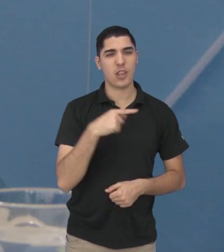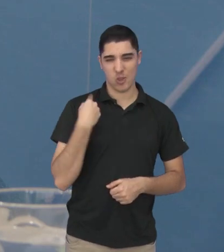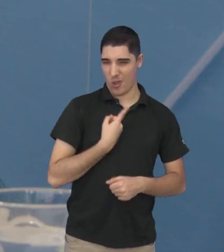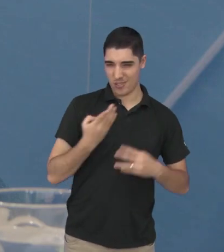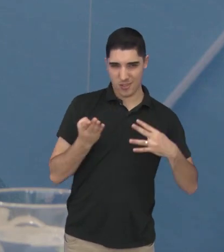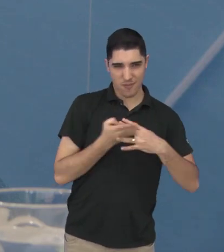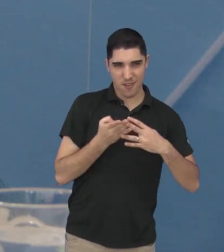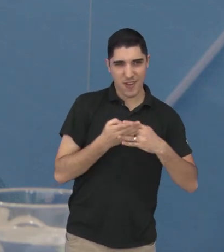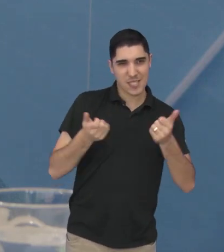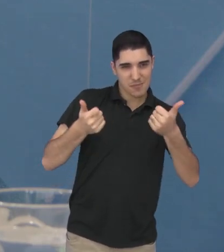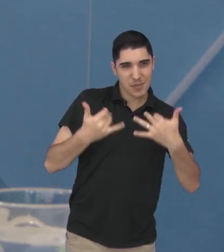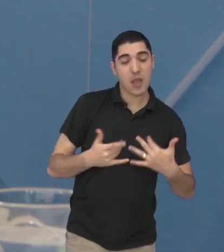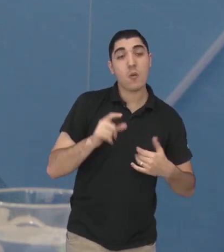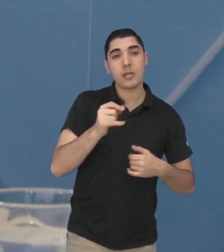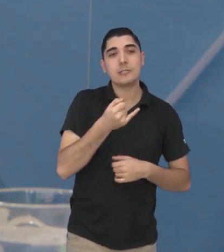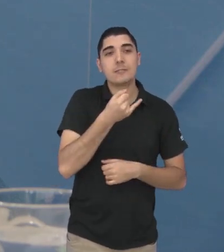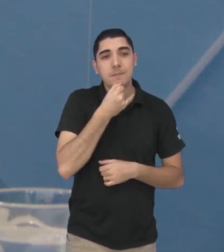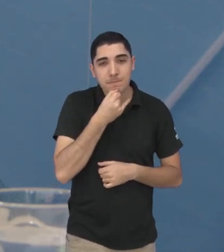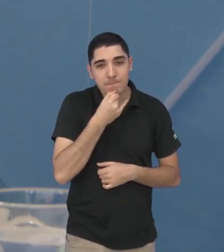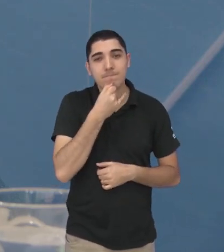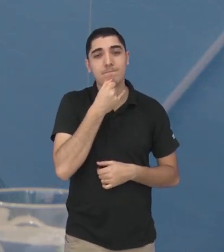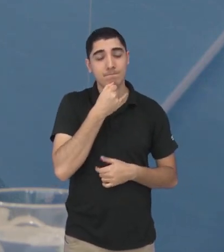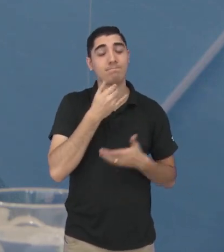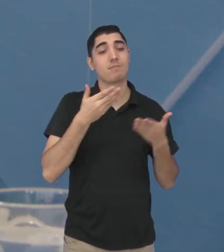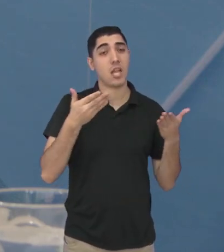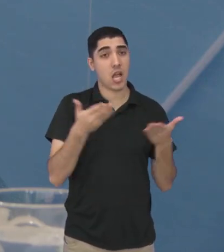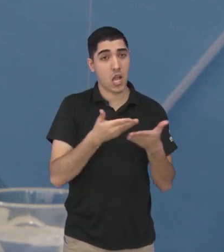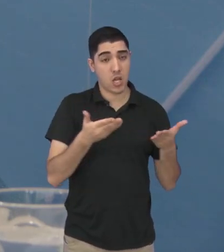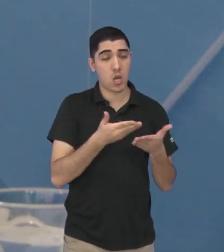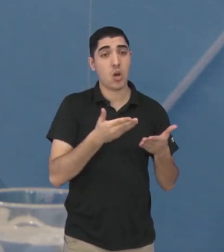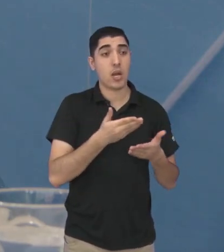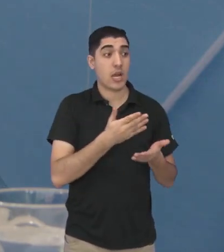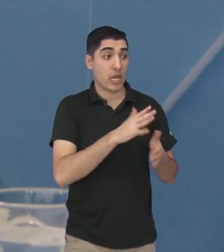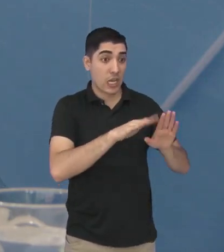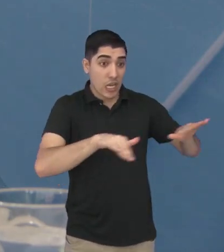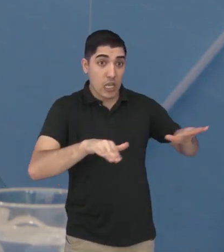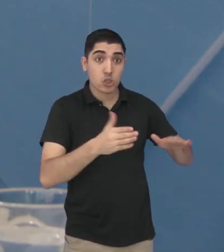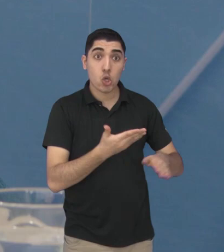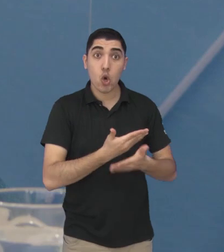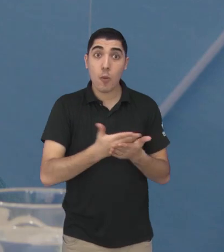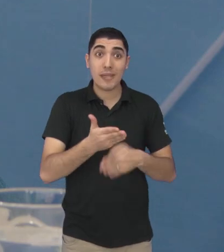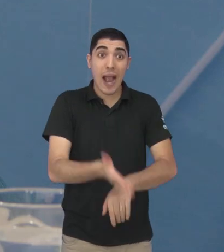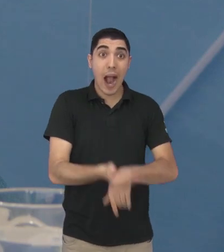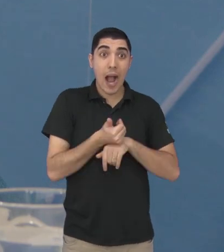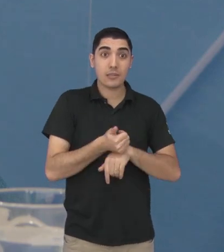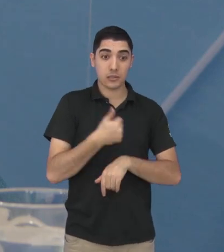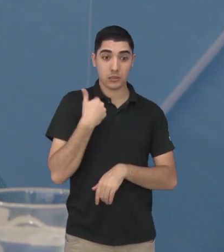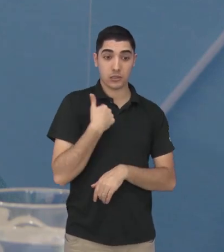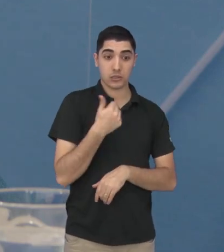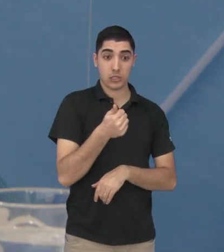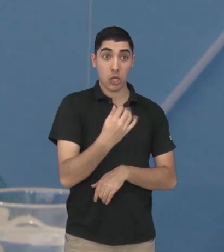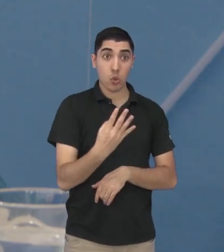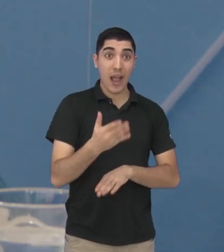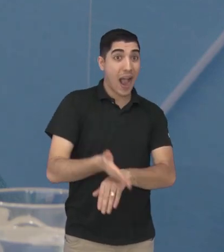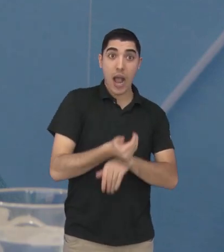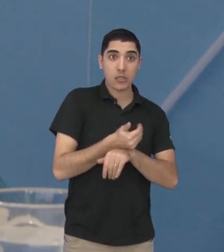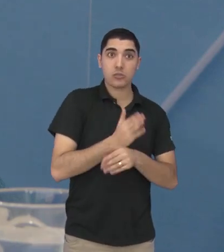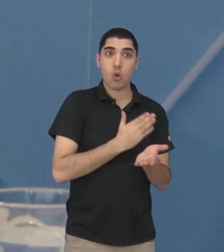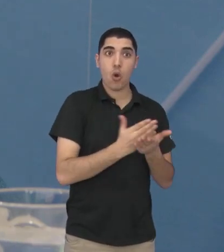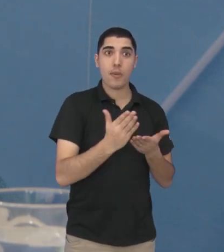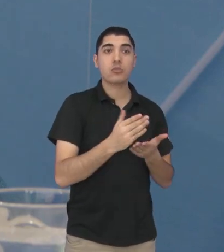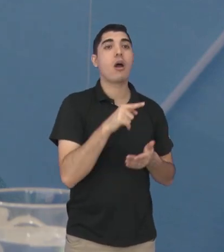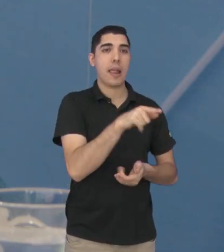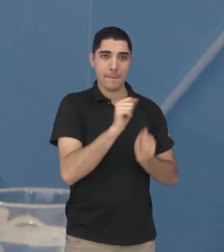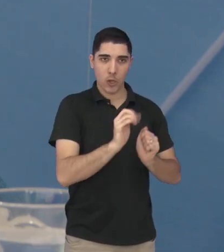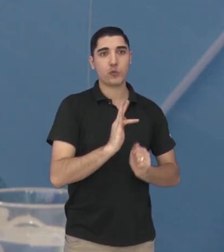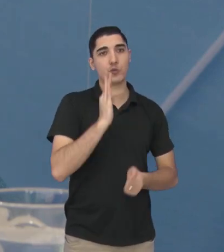no intervalo, infelizmente, o início tem muitas crianças que têm começado antes. E aí aumenta a possibilidade de